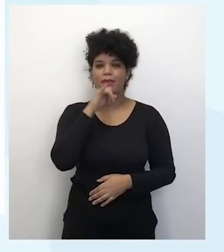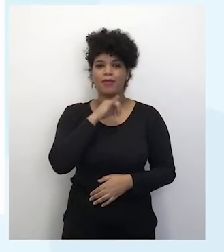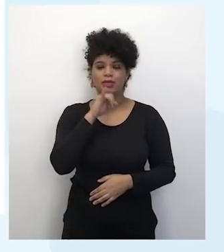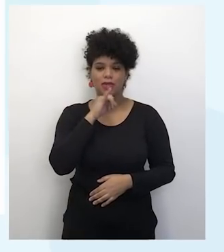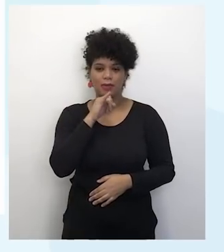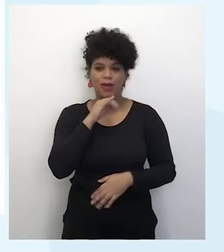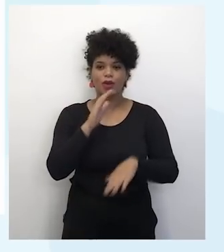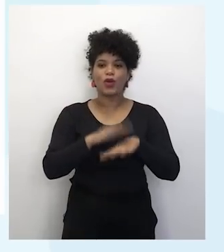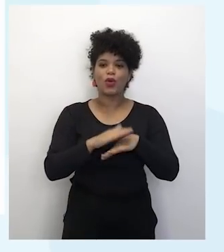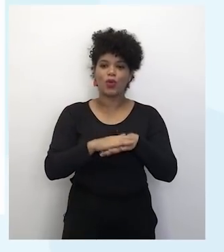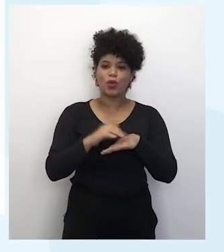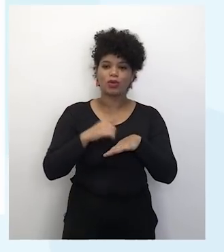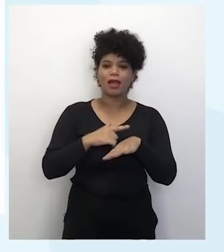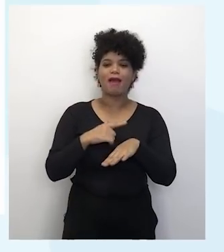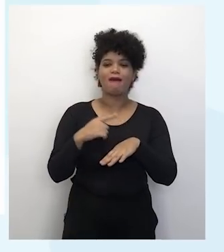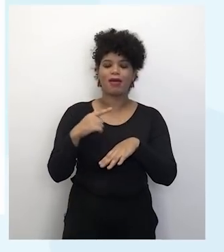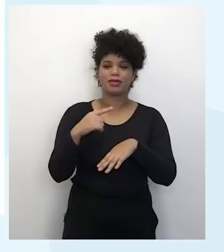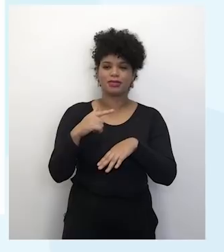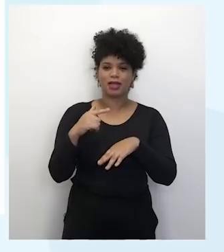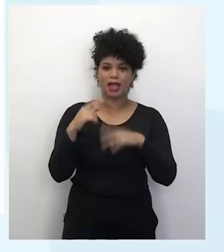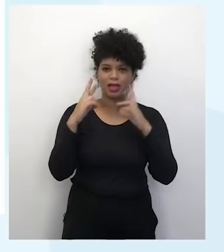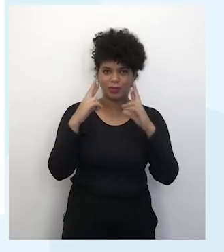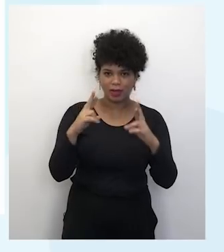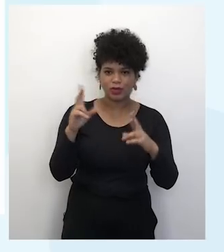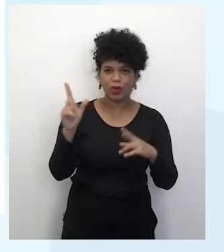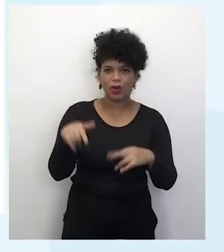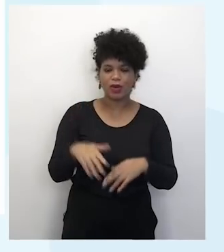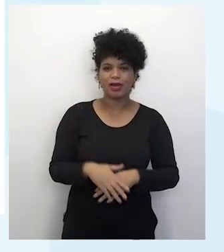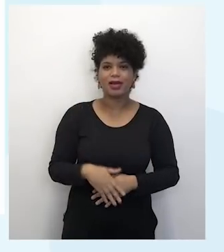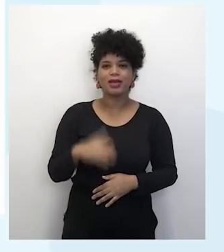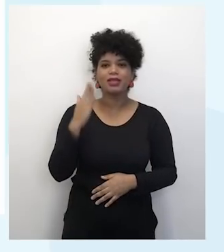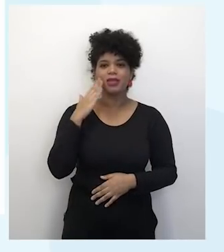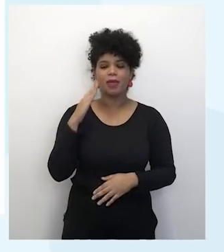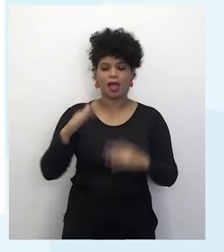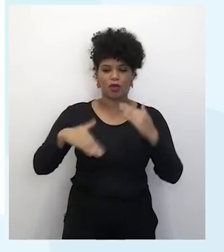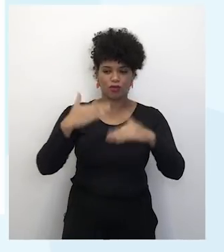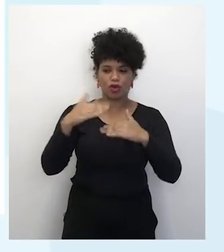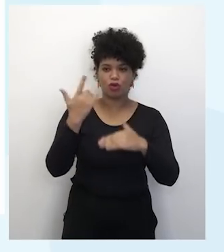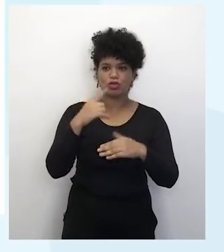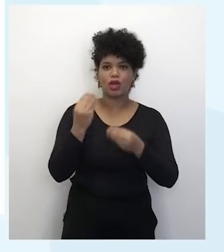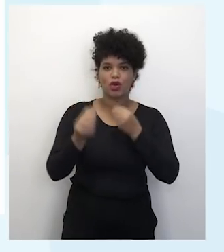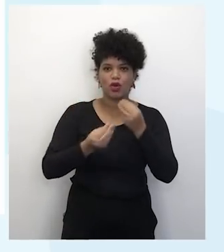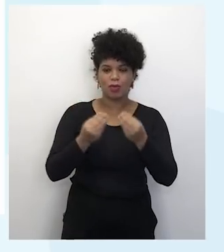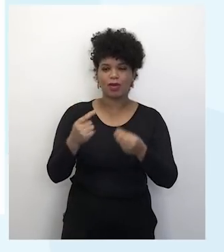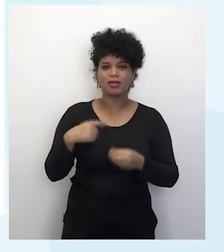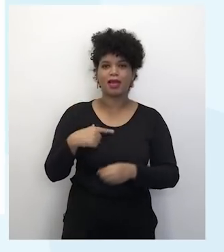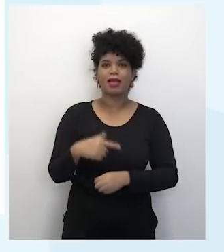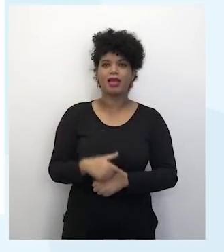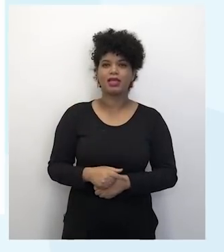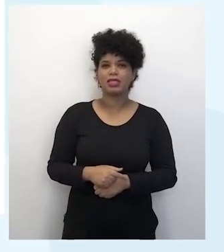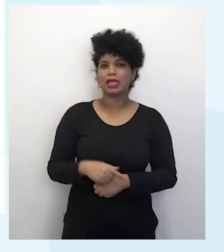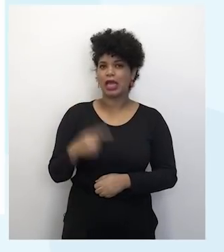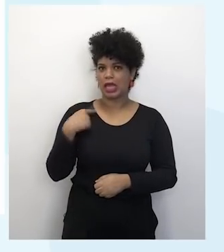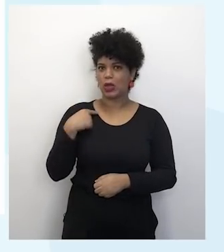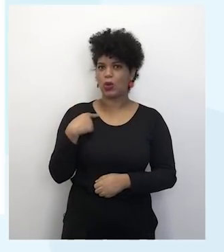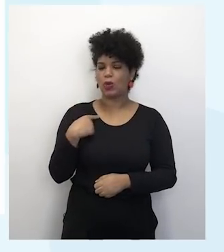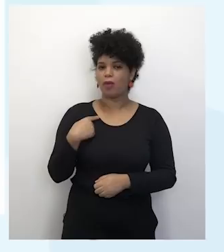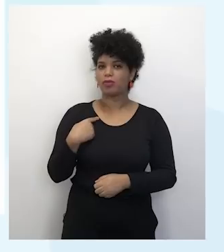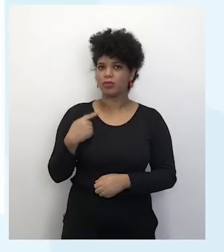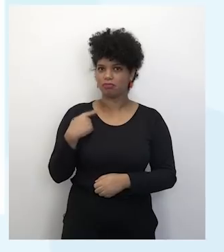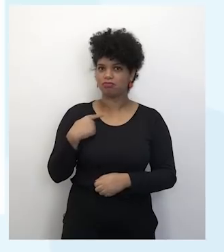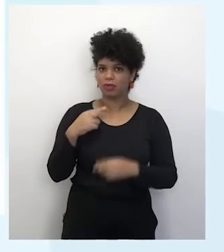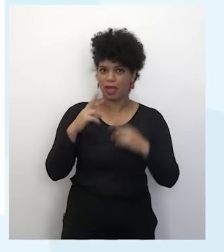mais respeitosa, por exemplo. Qual é a evidência de que eu evoluí? Eu continuo respondendo os meus pais, né?